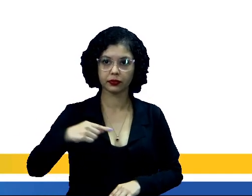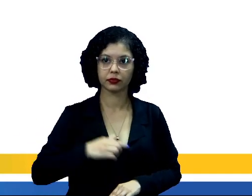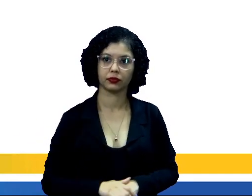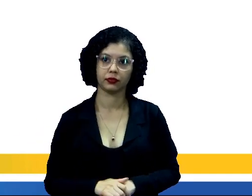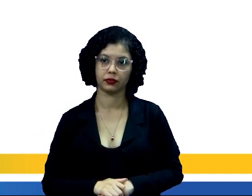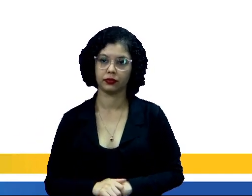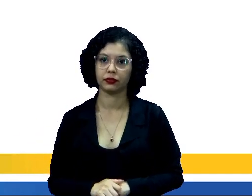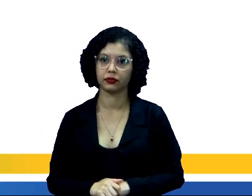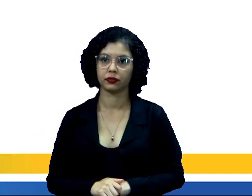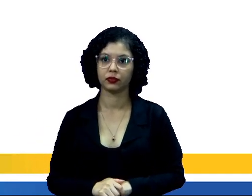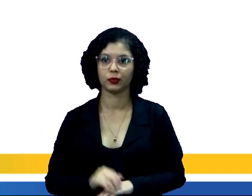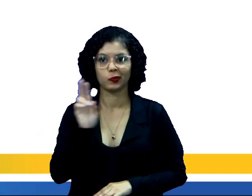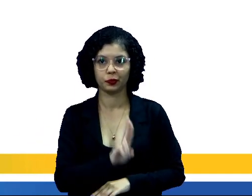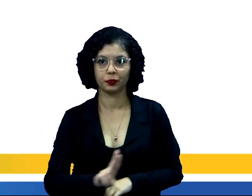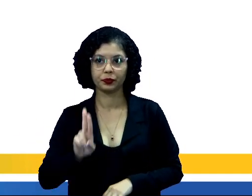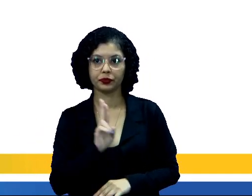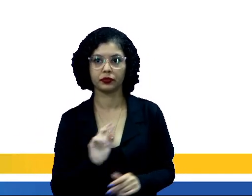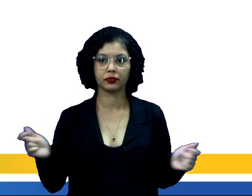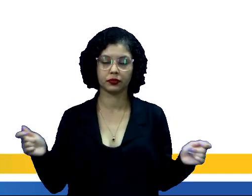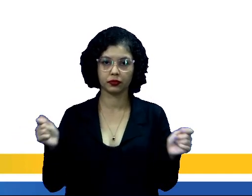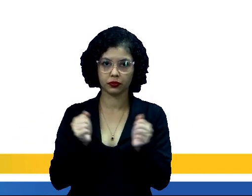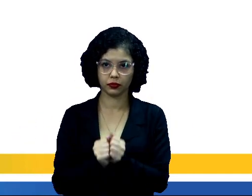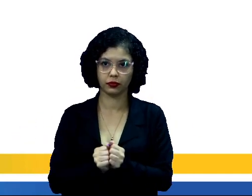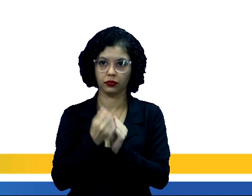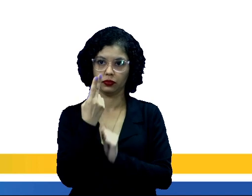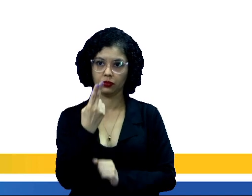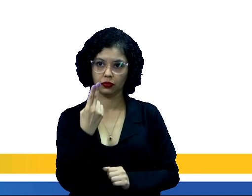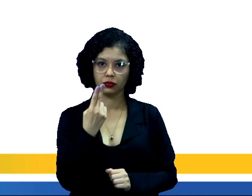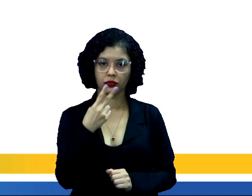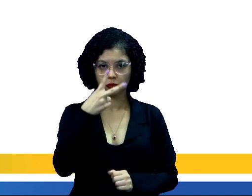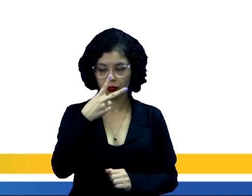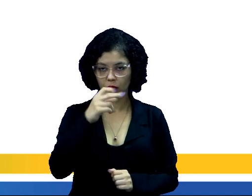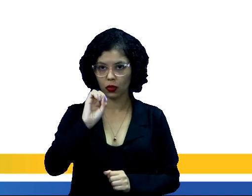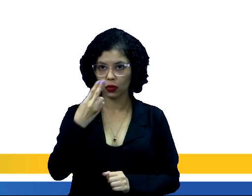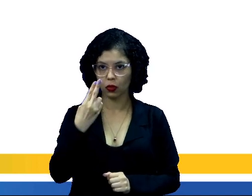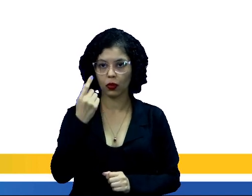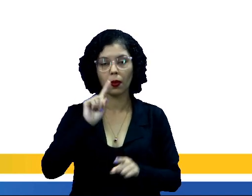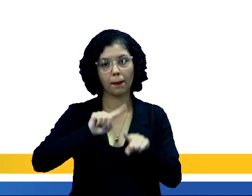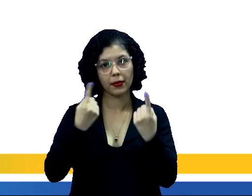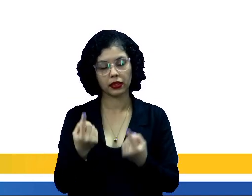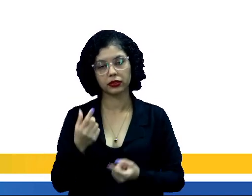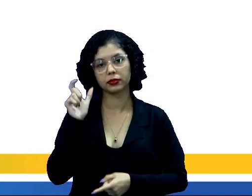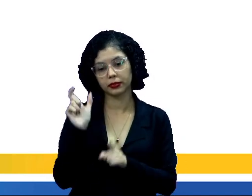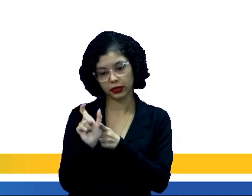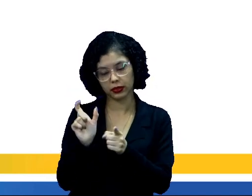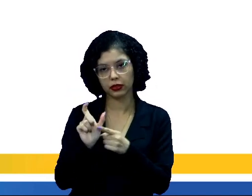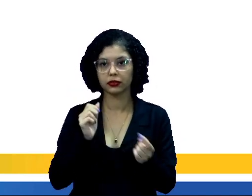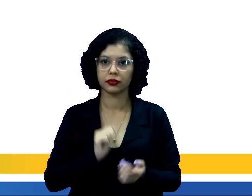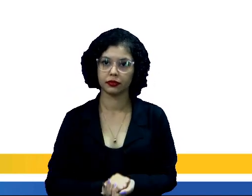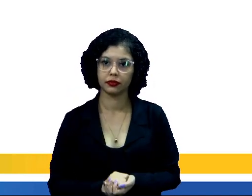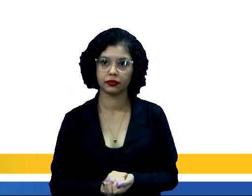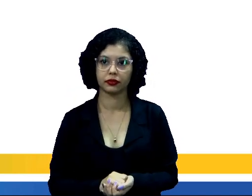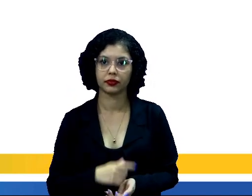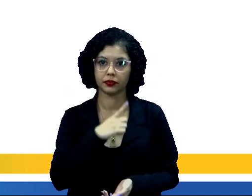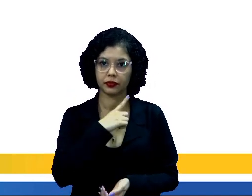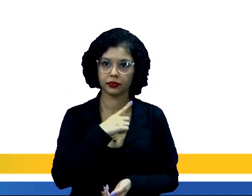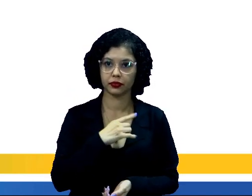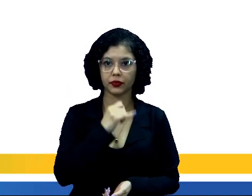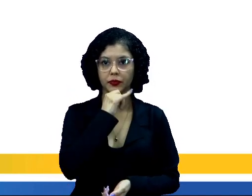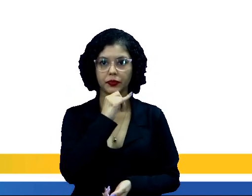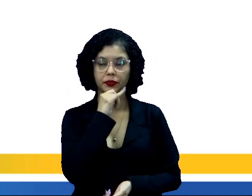Hífen é utilizado para unir duas ou mais palavras que formam uma unidade. Nós temos ali